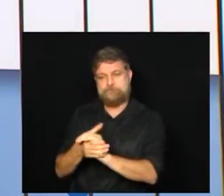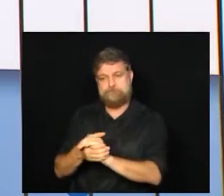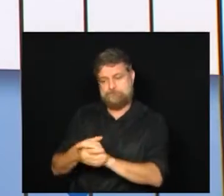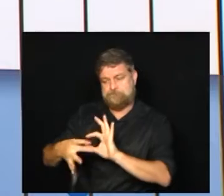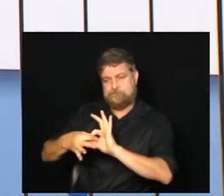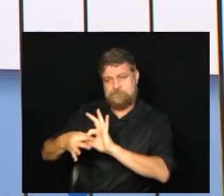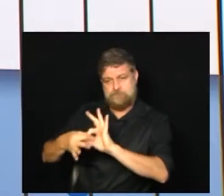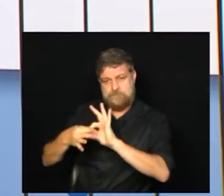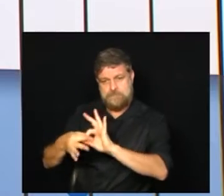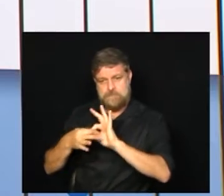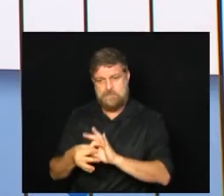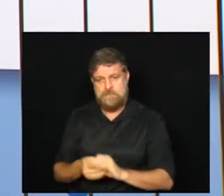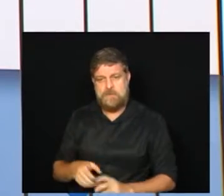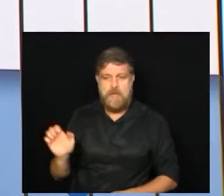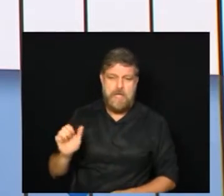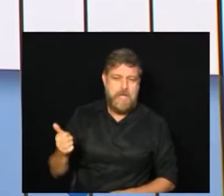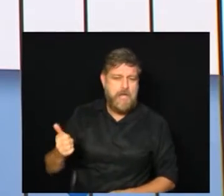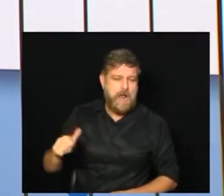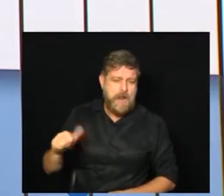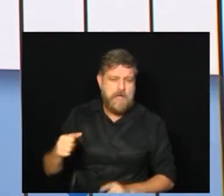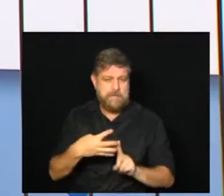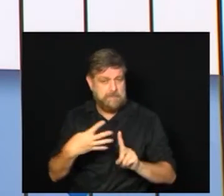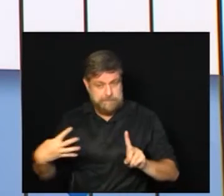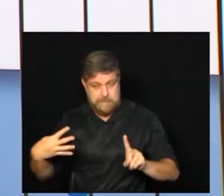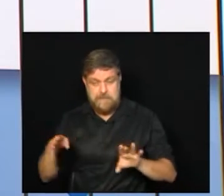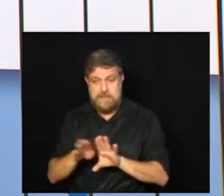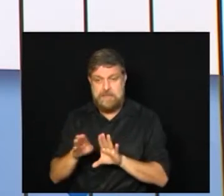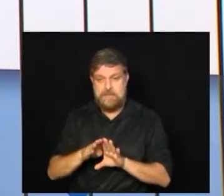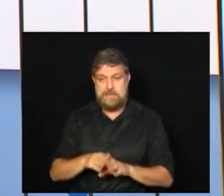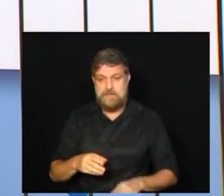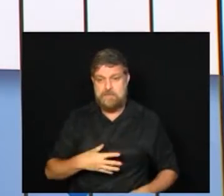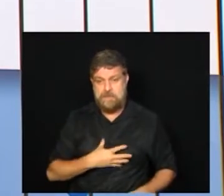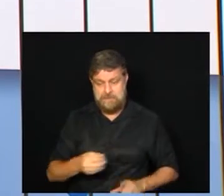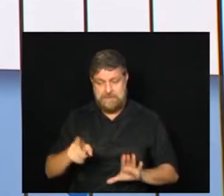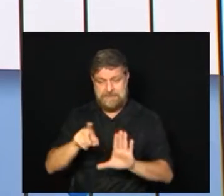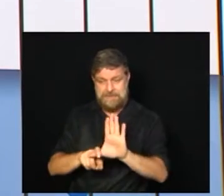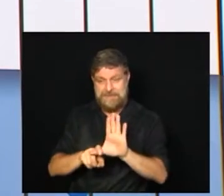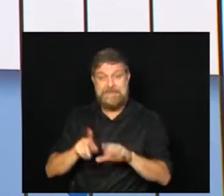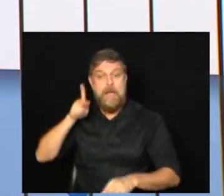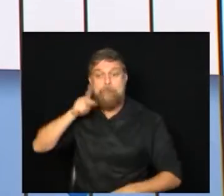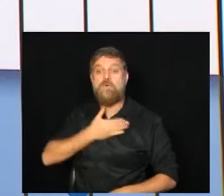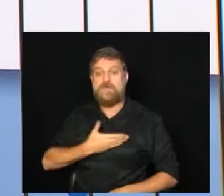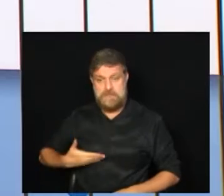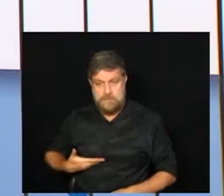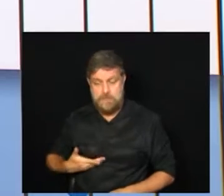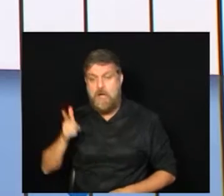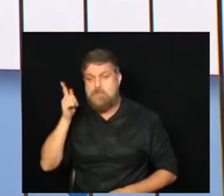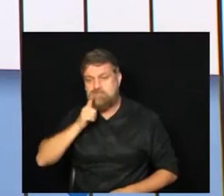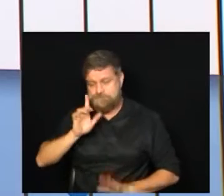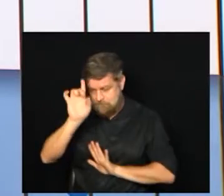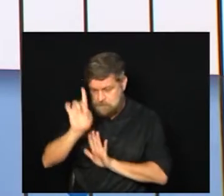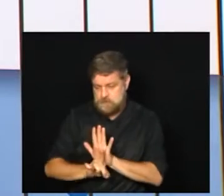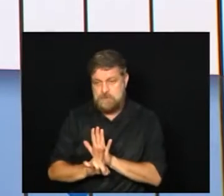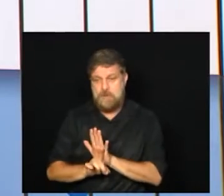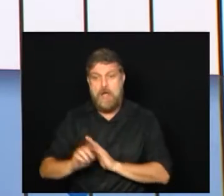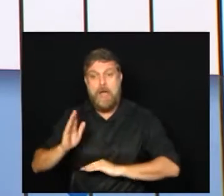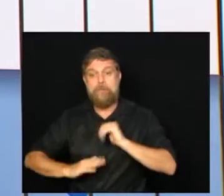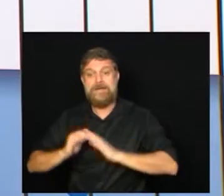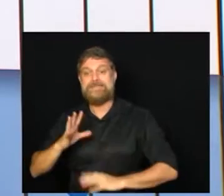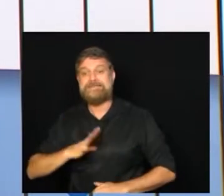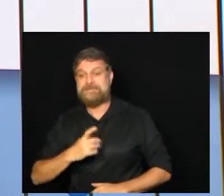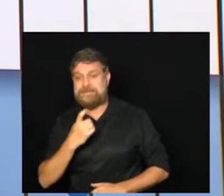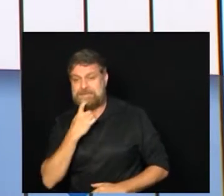estável homoafetiva e a seus dependentes o acesso a políticas públicas desenvolvidas pelo município